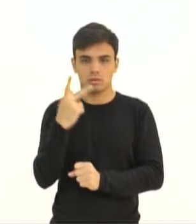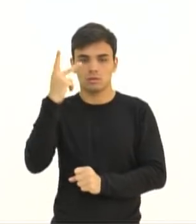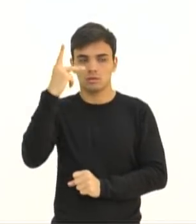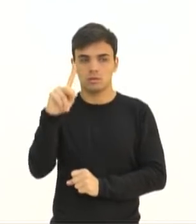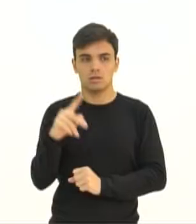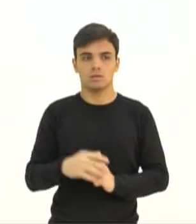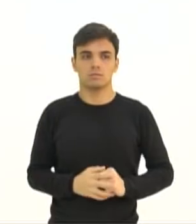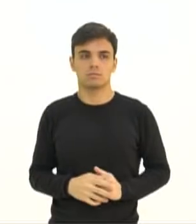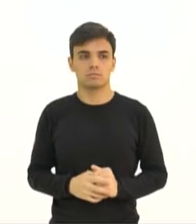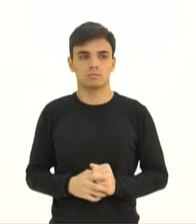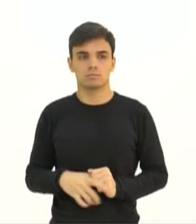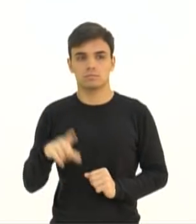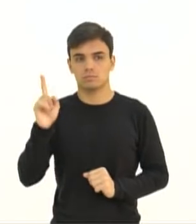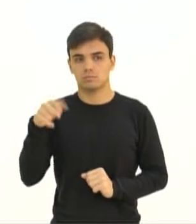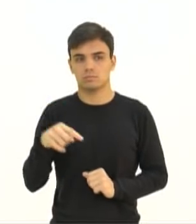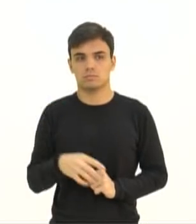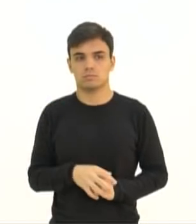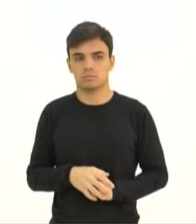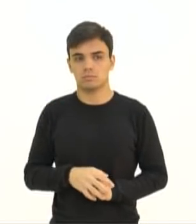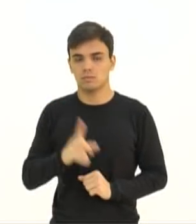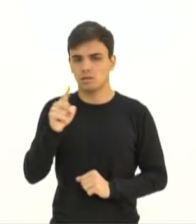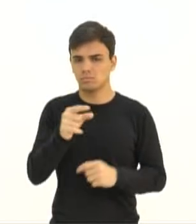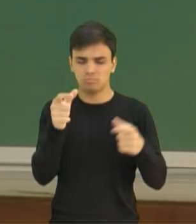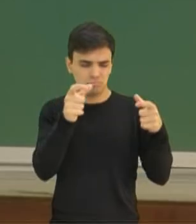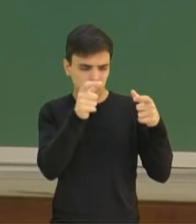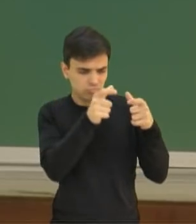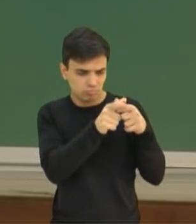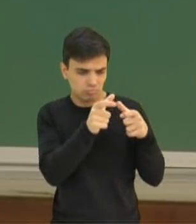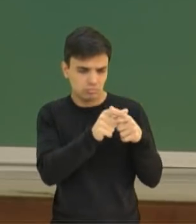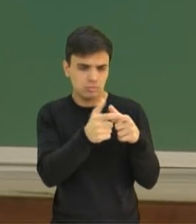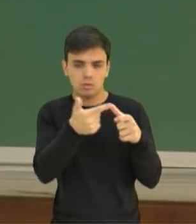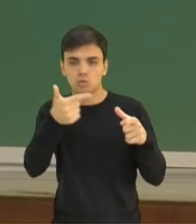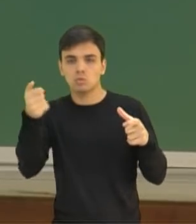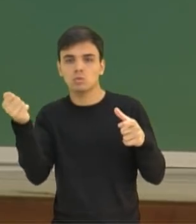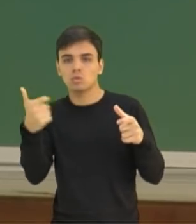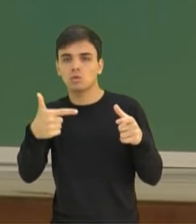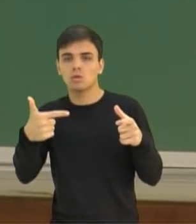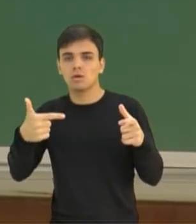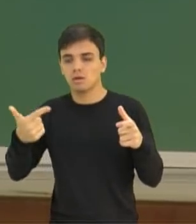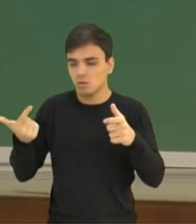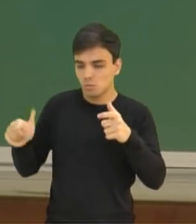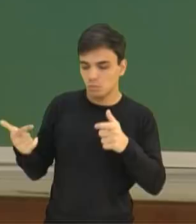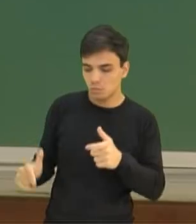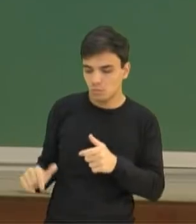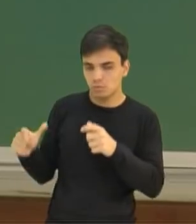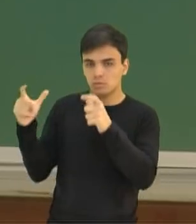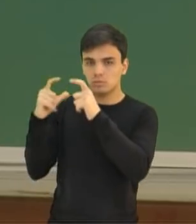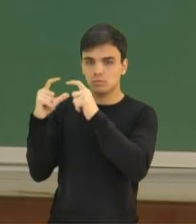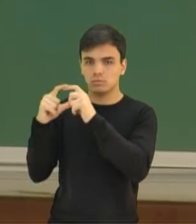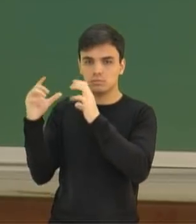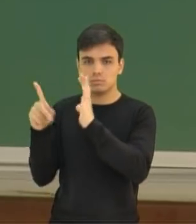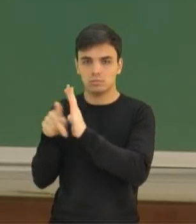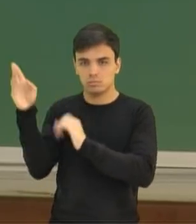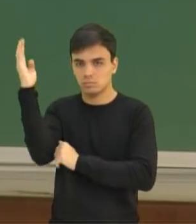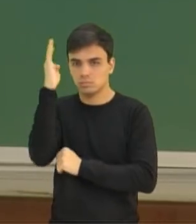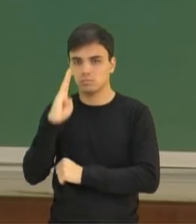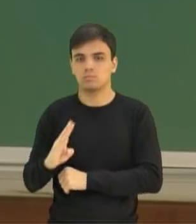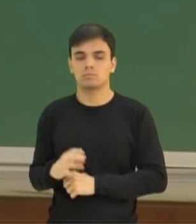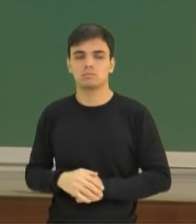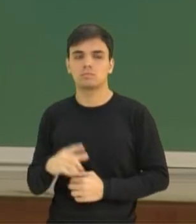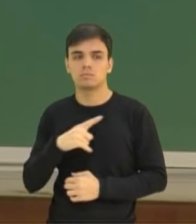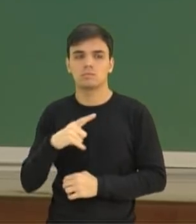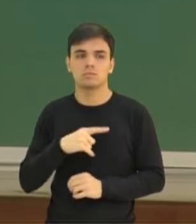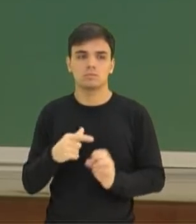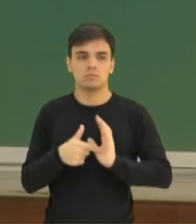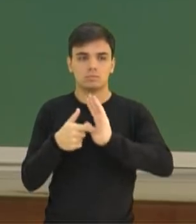população no Nordeste ainda é bem menor do que outras partes do Brasil, certo? Ali nós temos o destaque para a